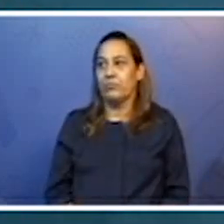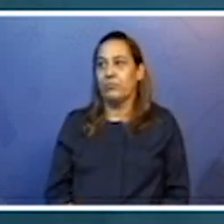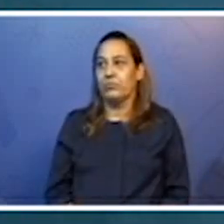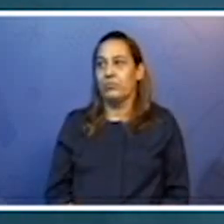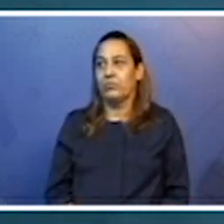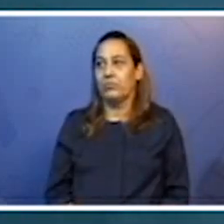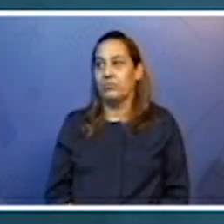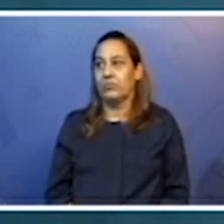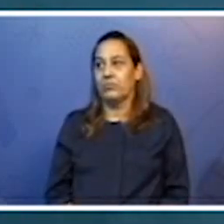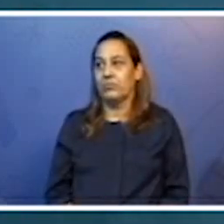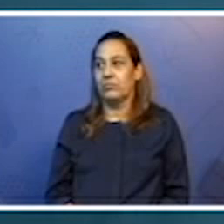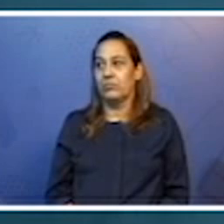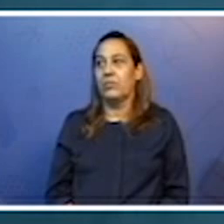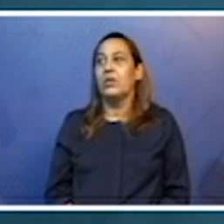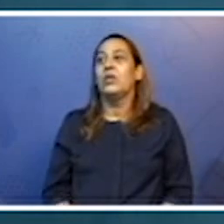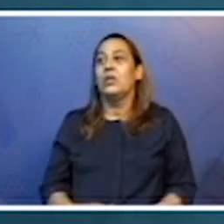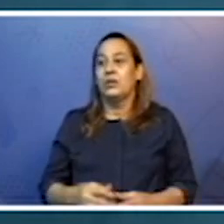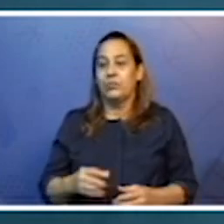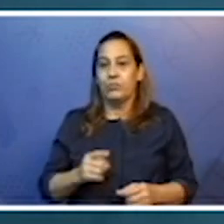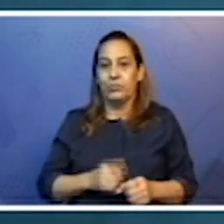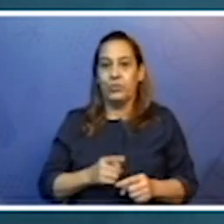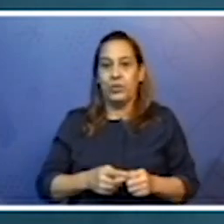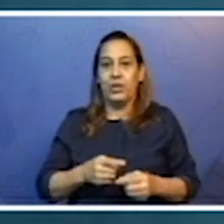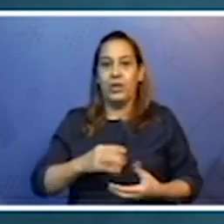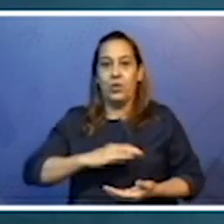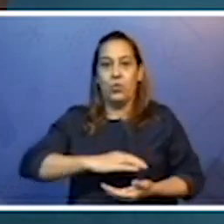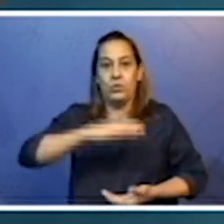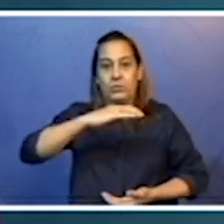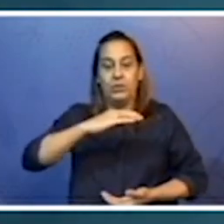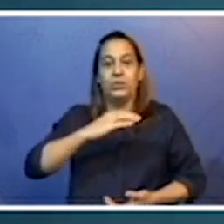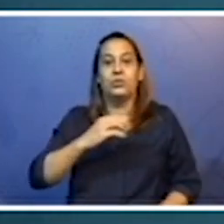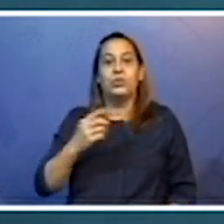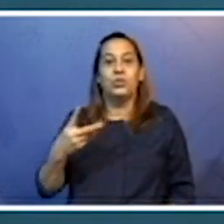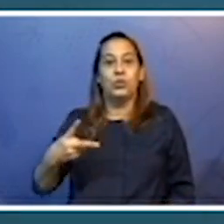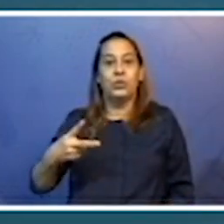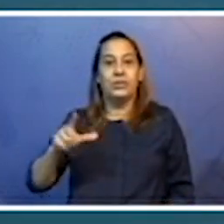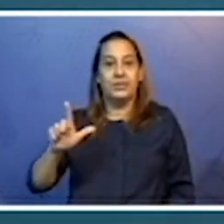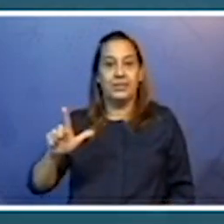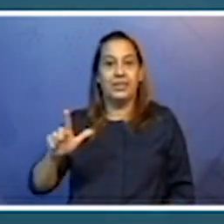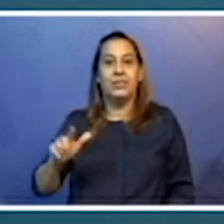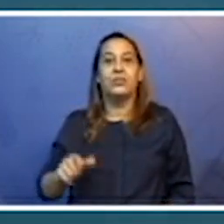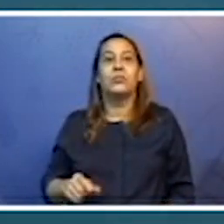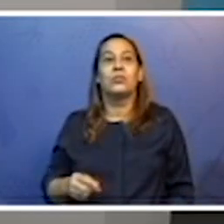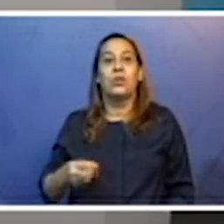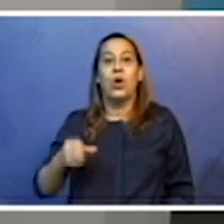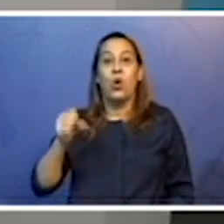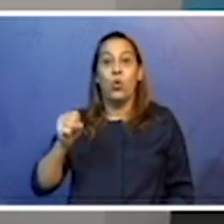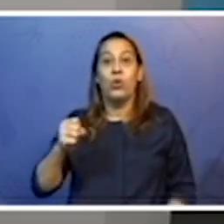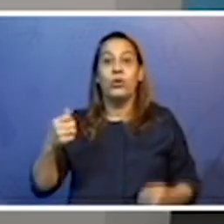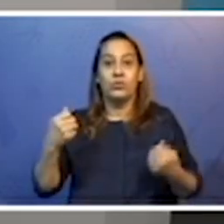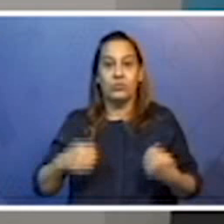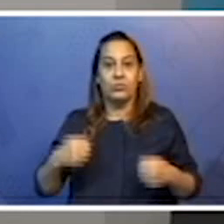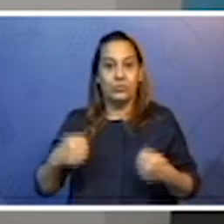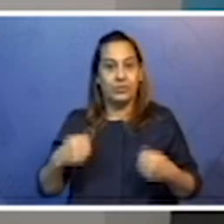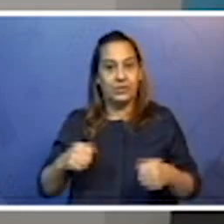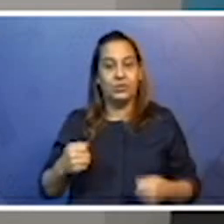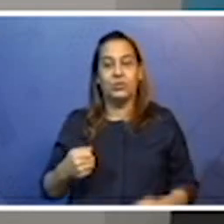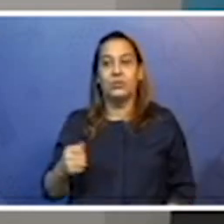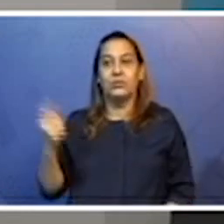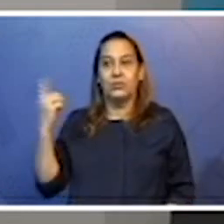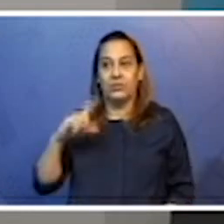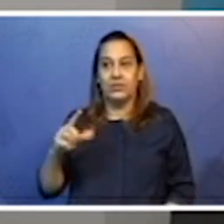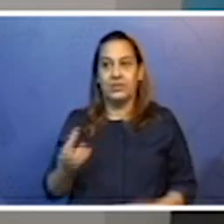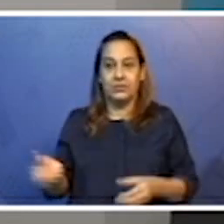dessa para esvaziar o recipiente. Ah, muito bem. Vamos voltar para a apostila agora. Então,